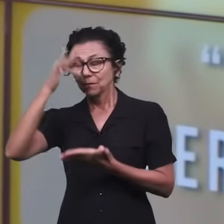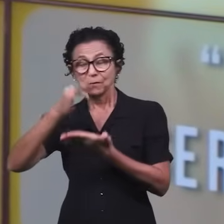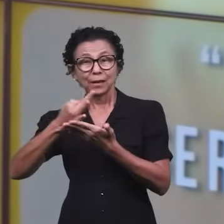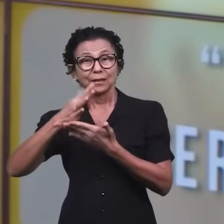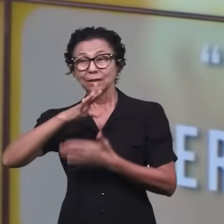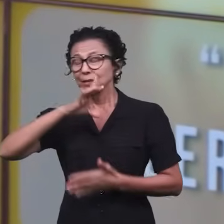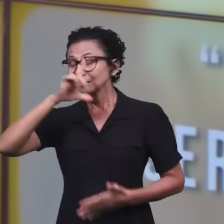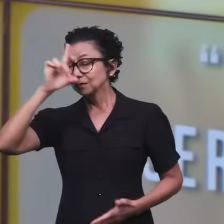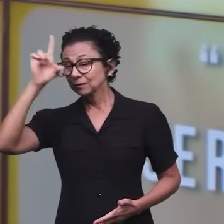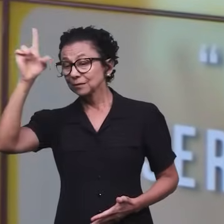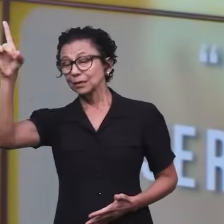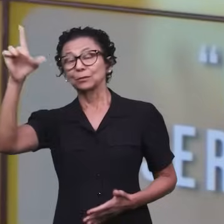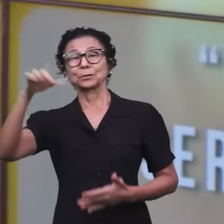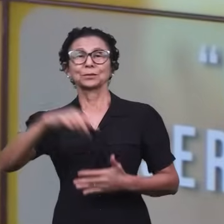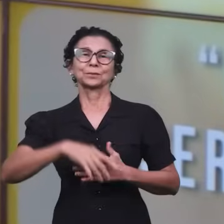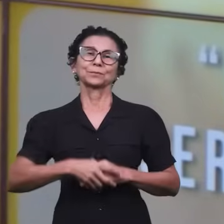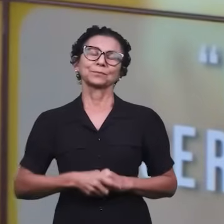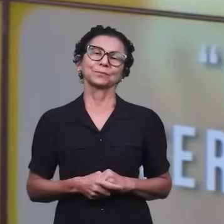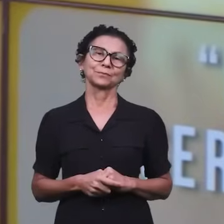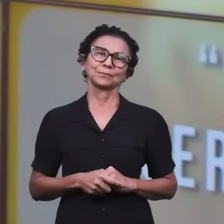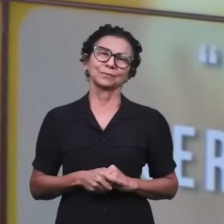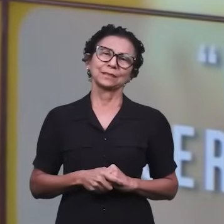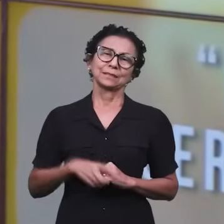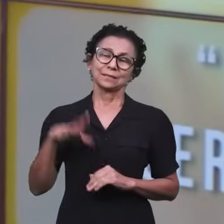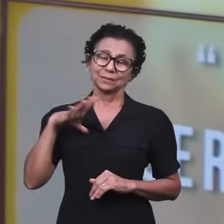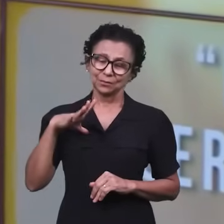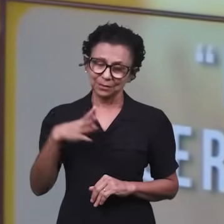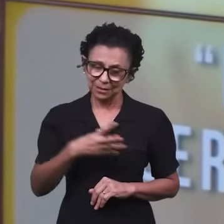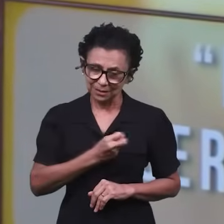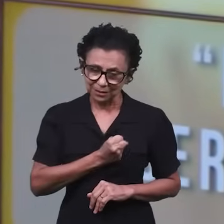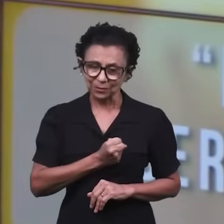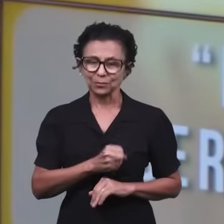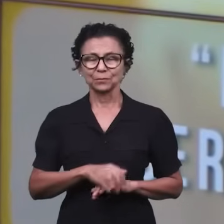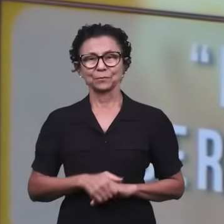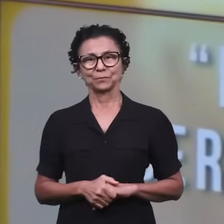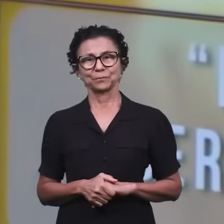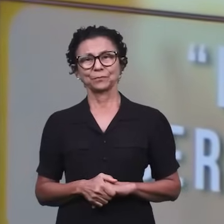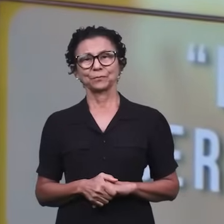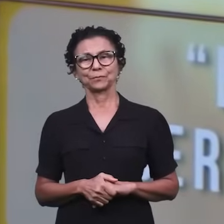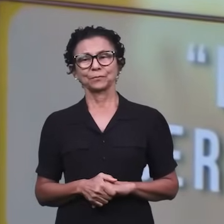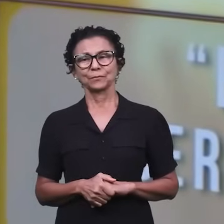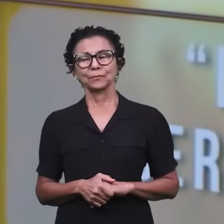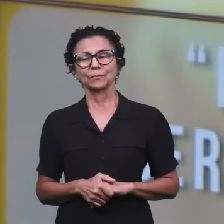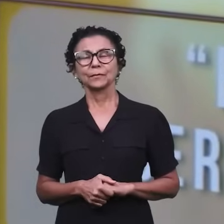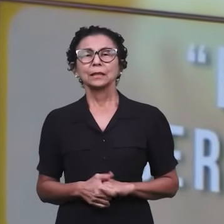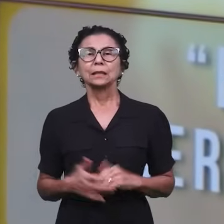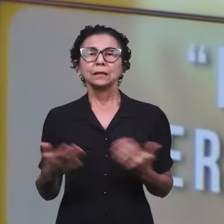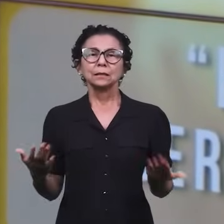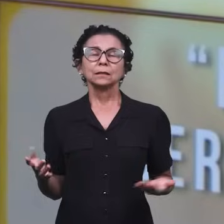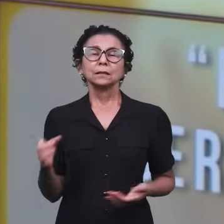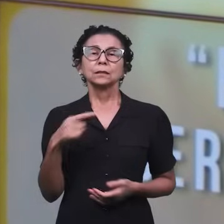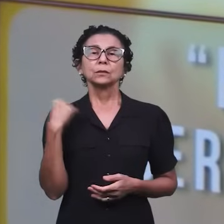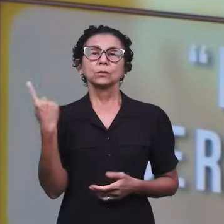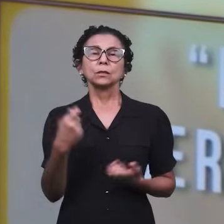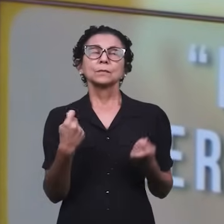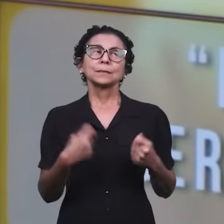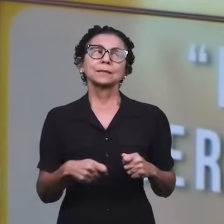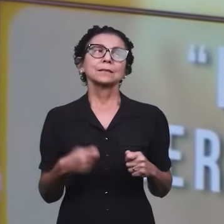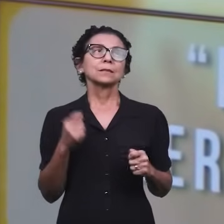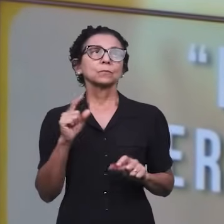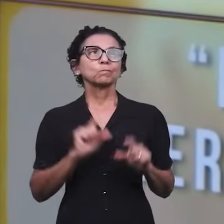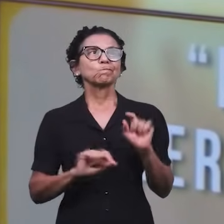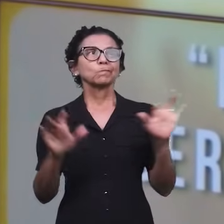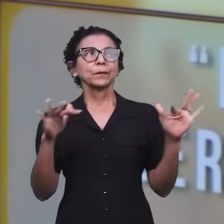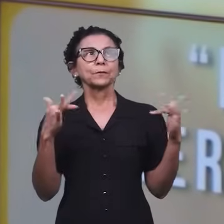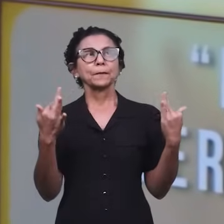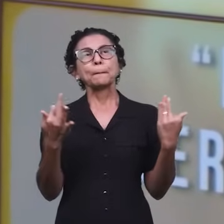ter uma preocupação com a vida espiritual da nossa família. Às vezes, Marcelo, Eduardo, a gente é envolvido com